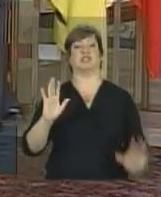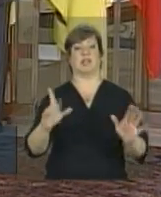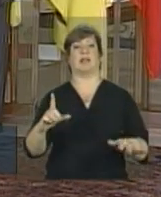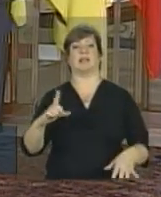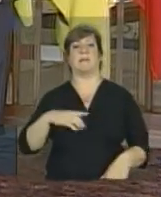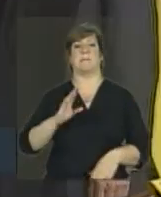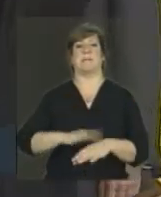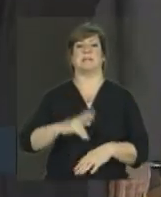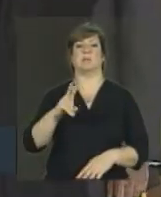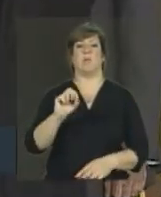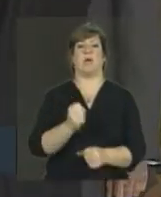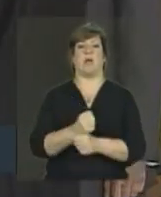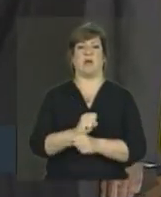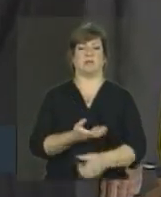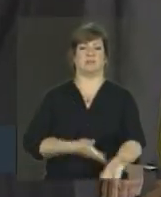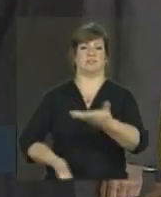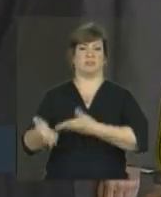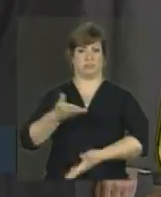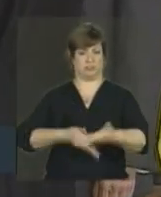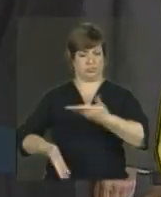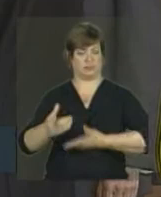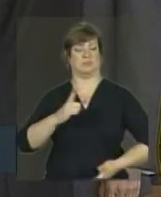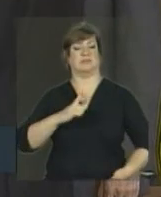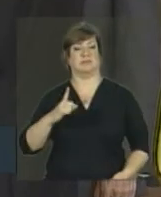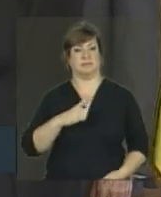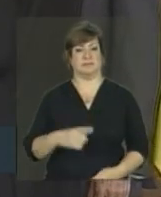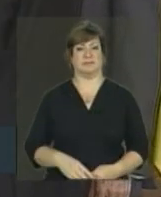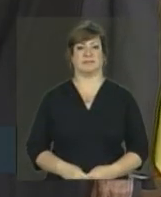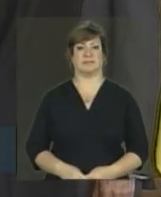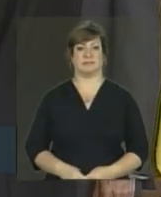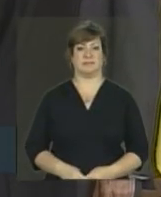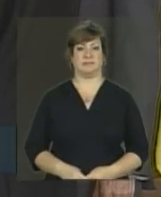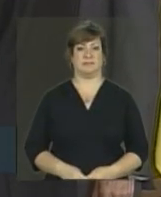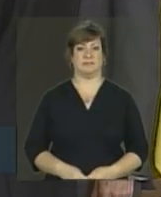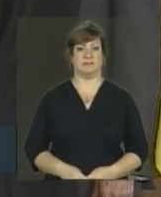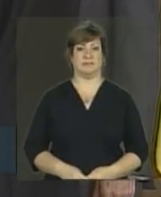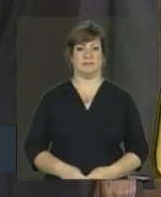de 50 anos em relações diplomáticas.